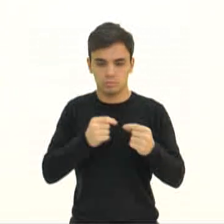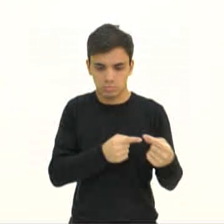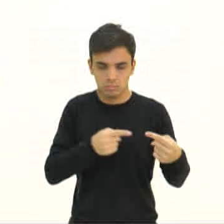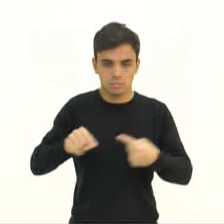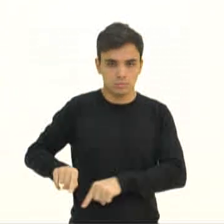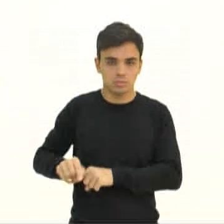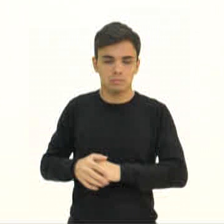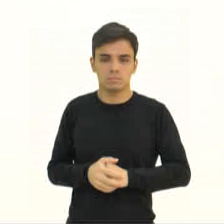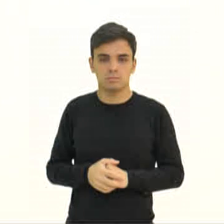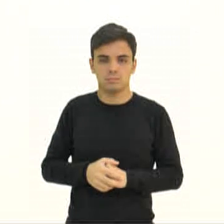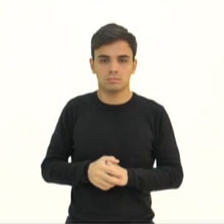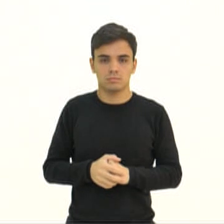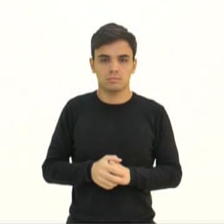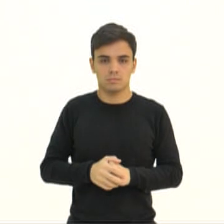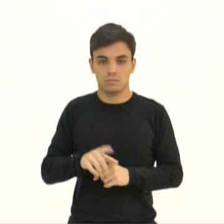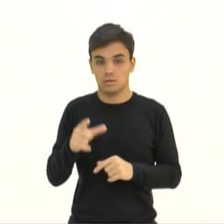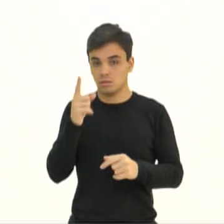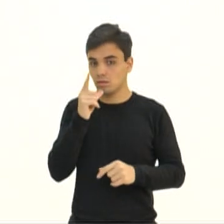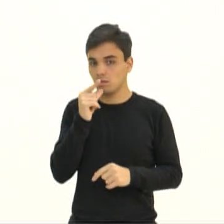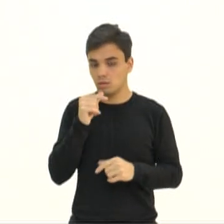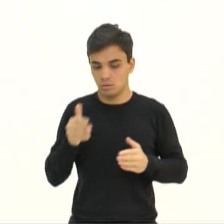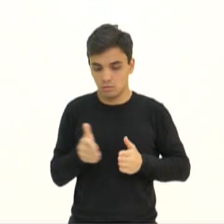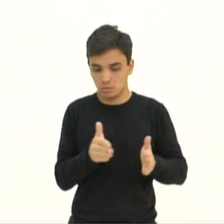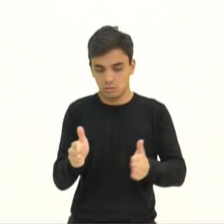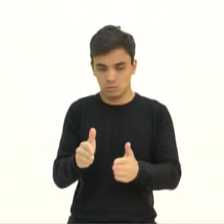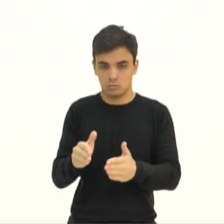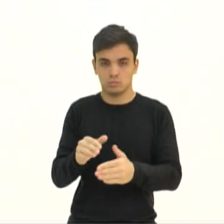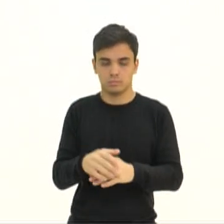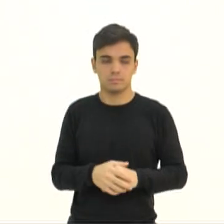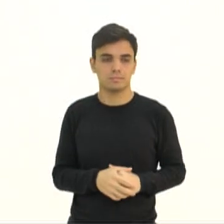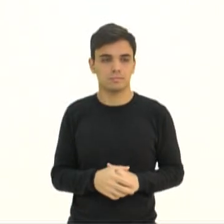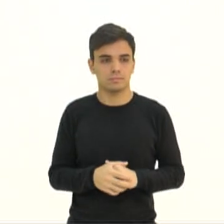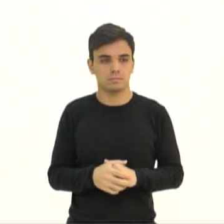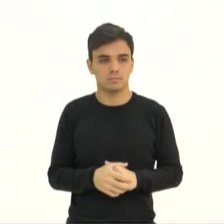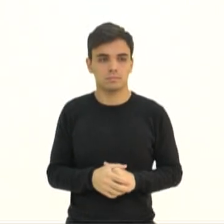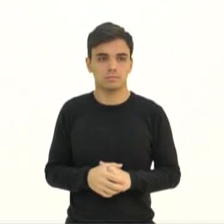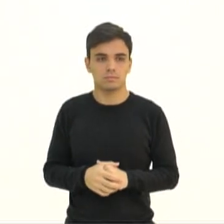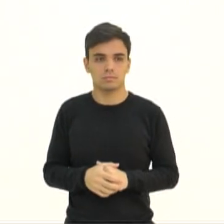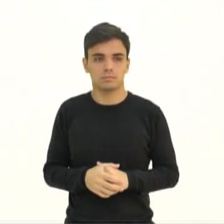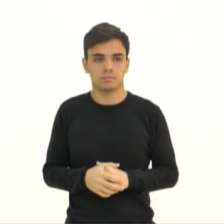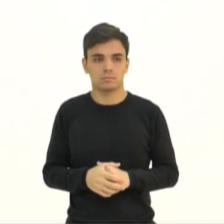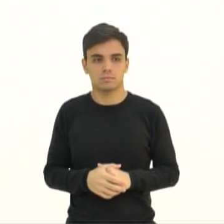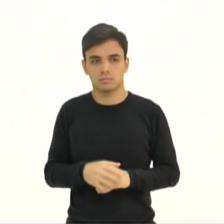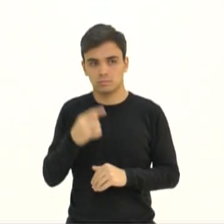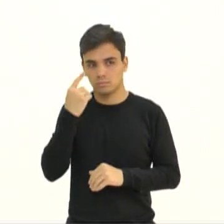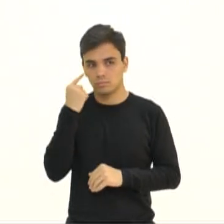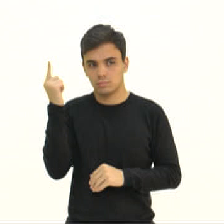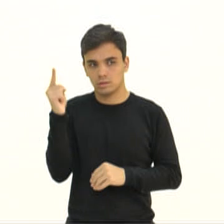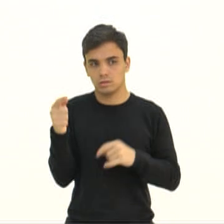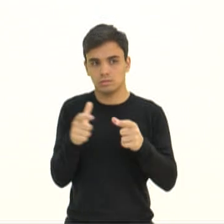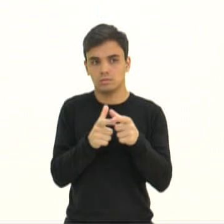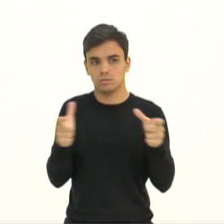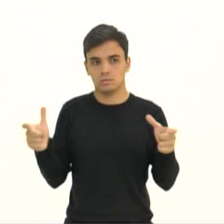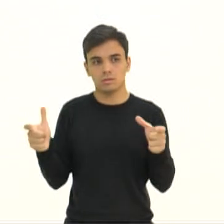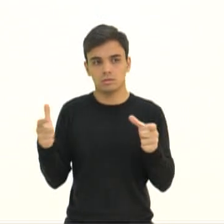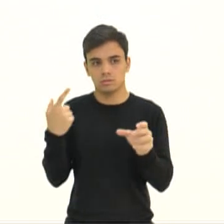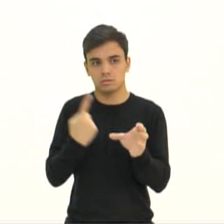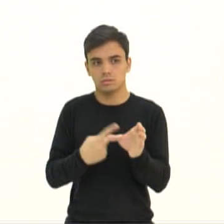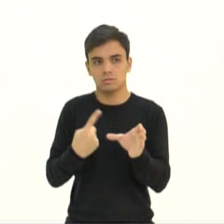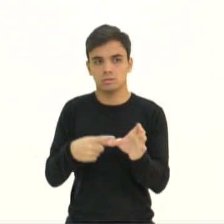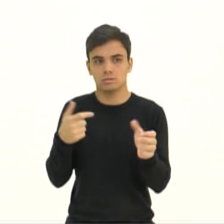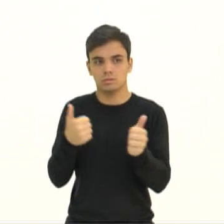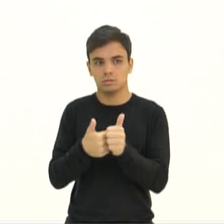afetam ali a região do Rio São Francisco. E a imagem que mostra para nós ali as grandes cidades ali, as margens do